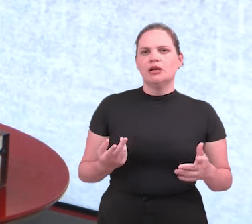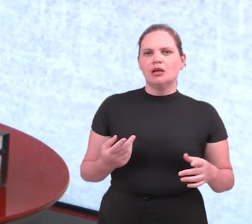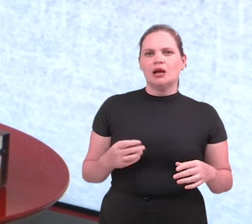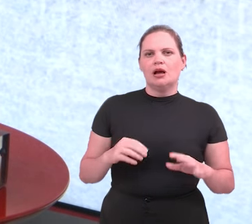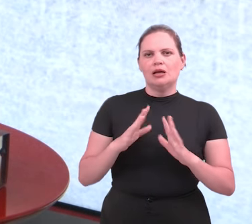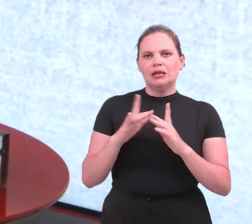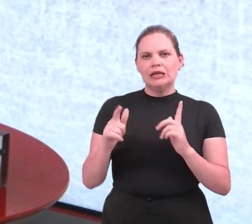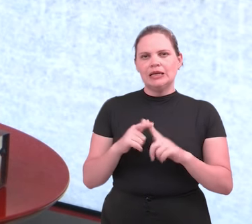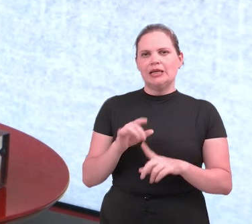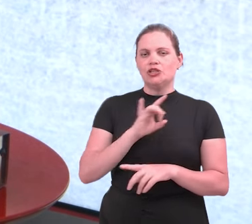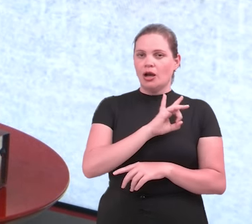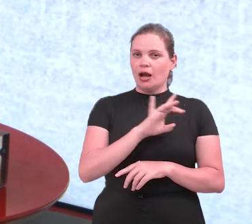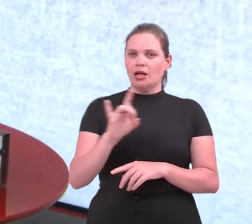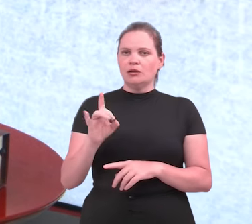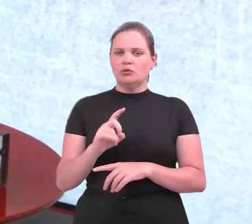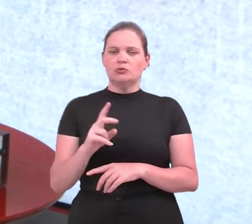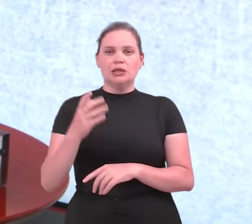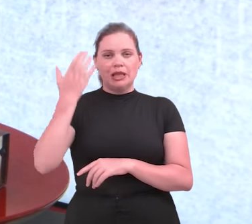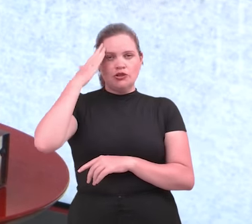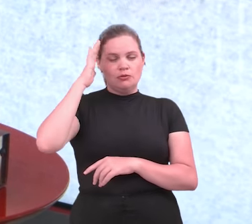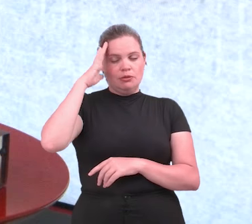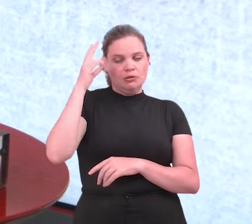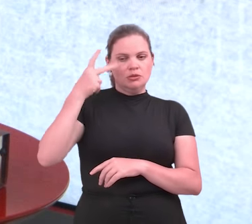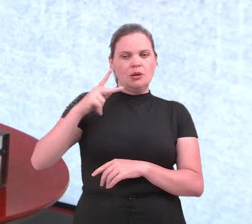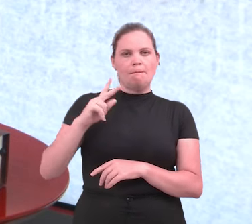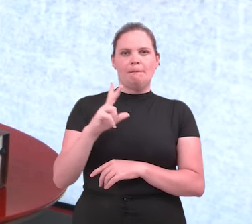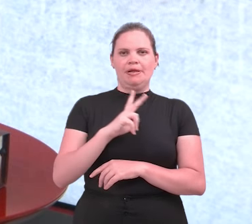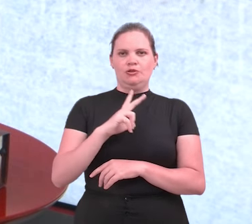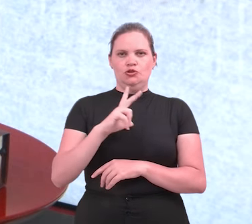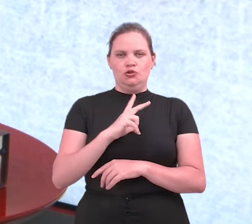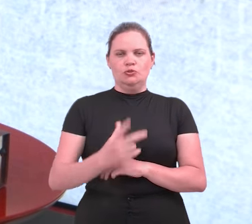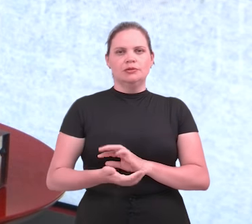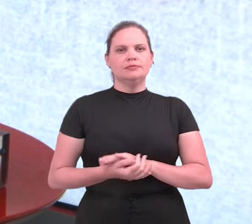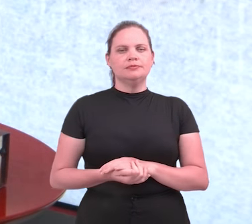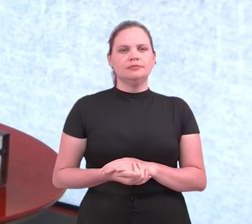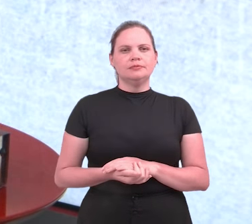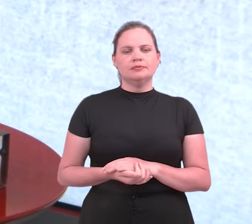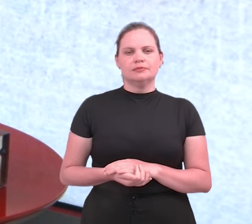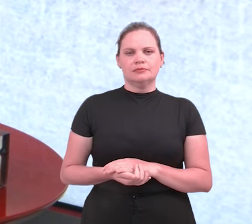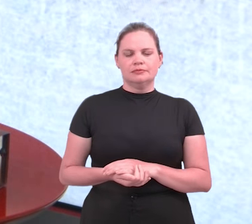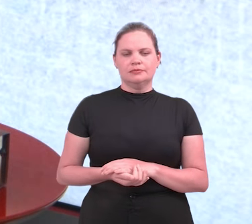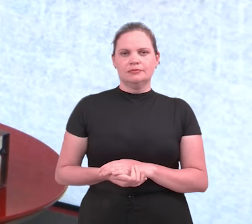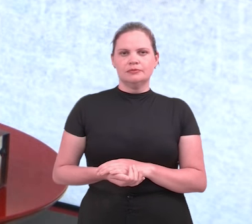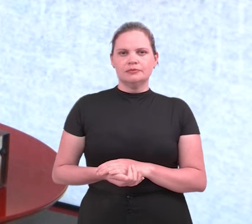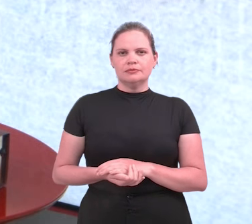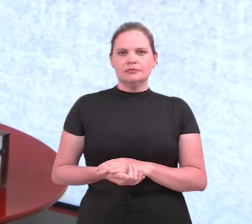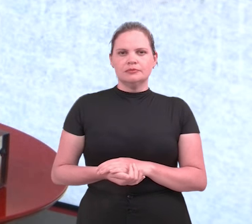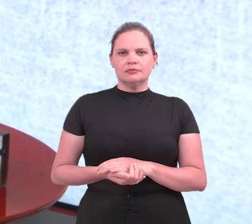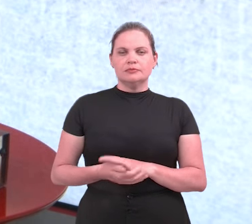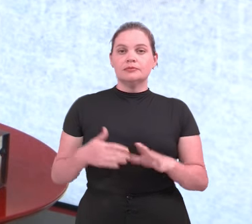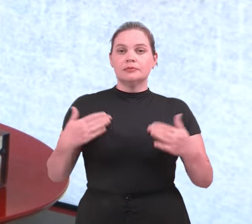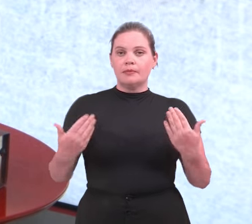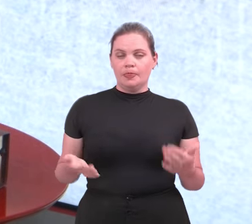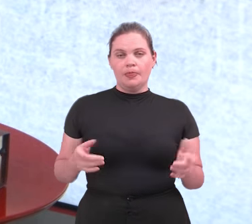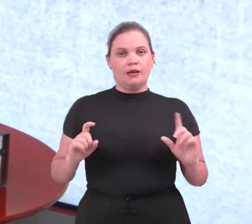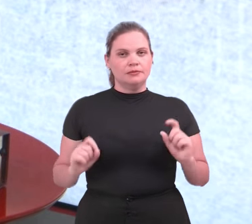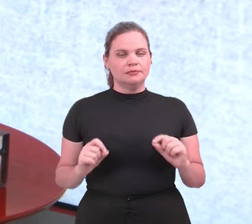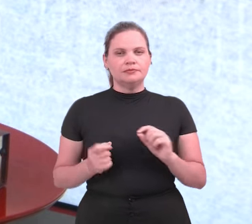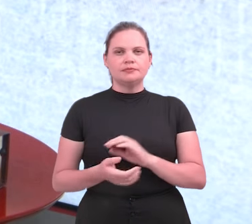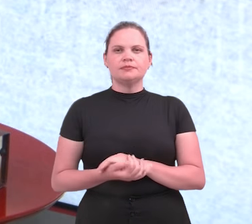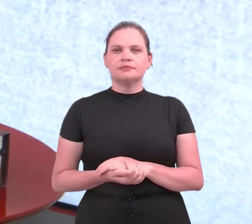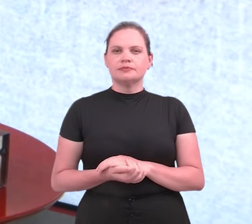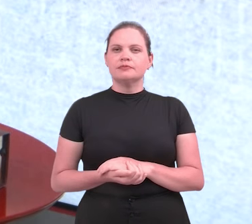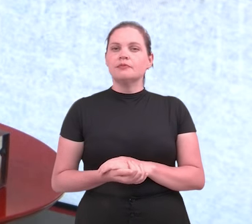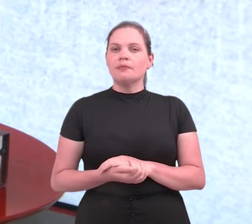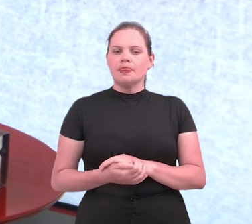particular que as pessoas têm em denominações que são criadas. Assim, em decorrência disso,